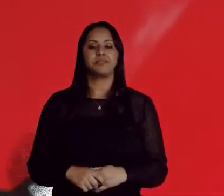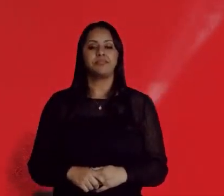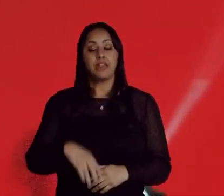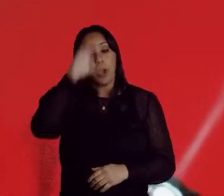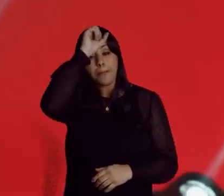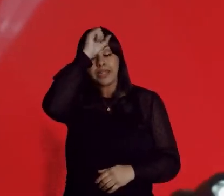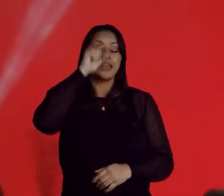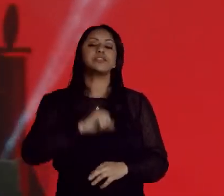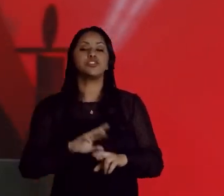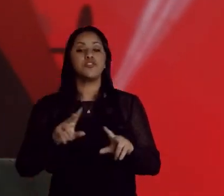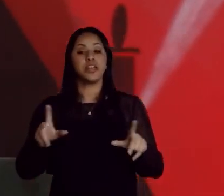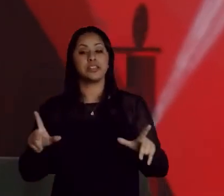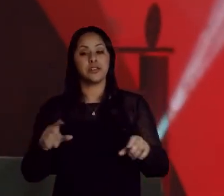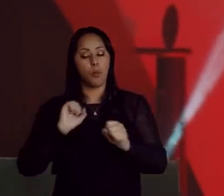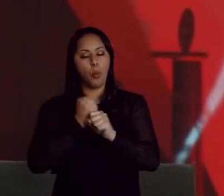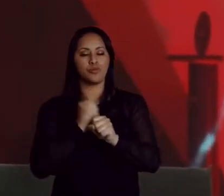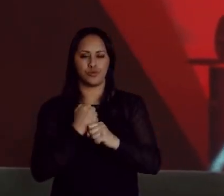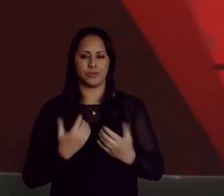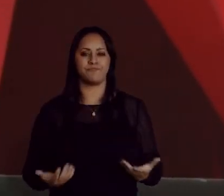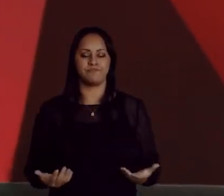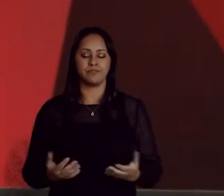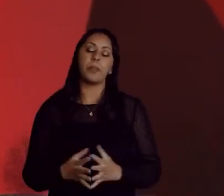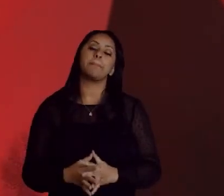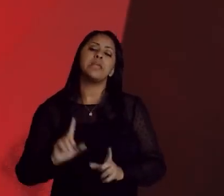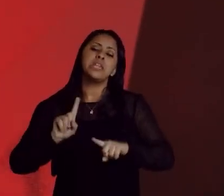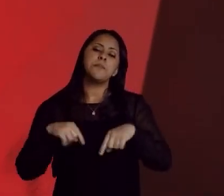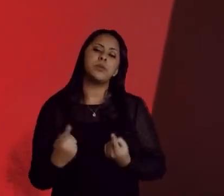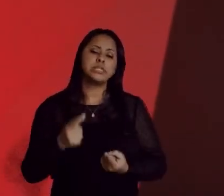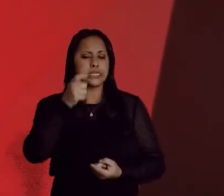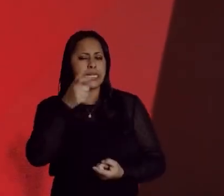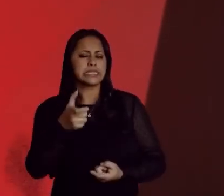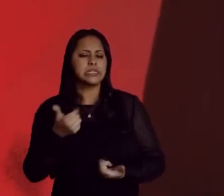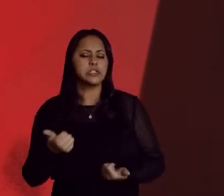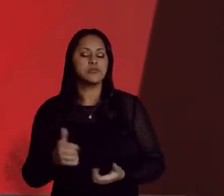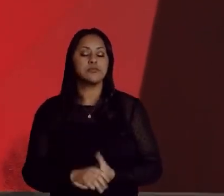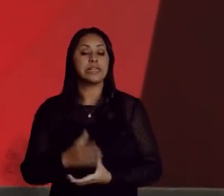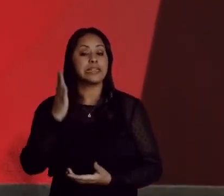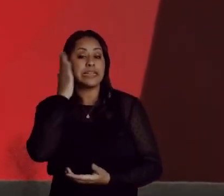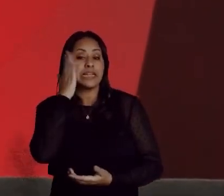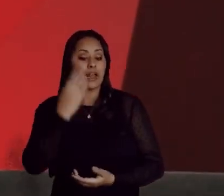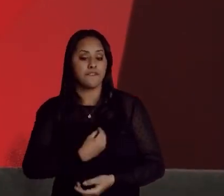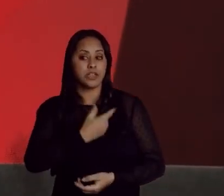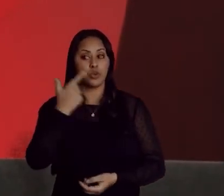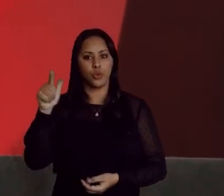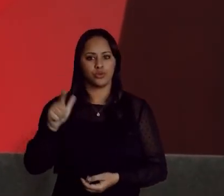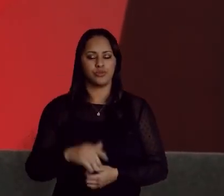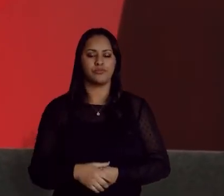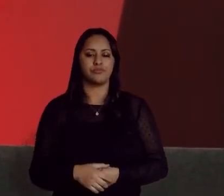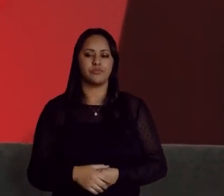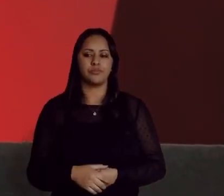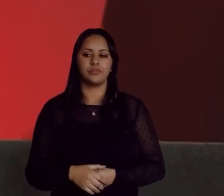que vão nos construir. Depois tem algo muito interessante que a gente tem que entender na vida do outro, chamado